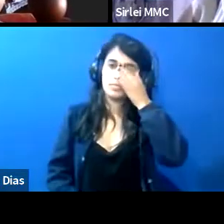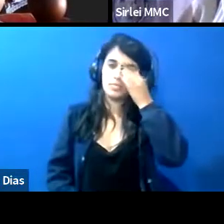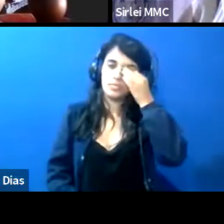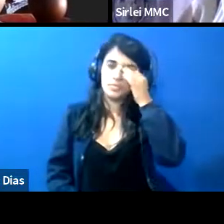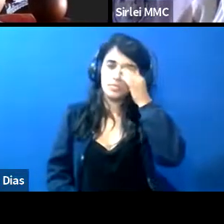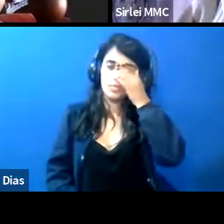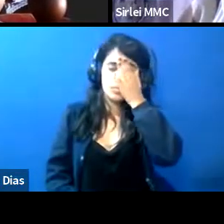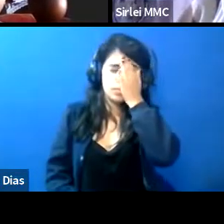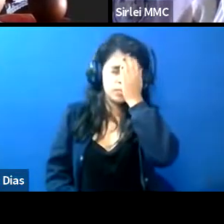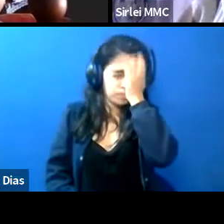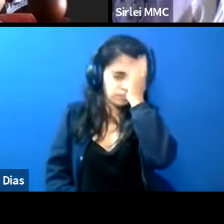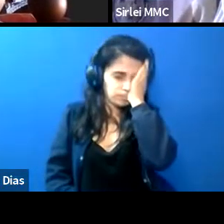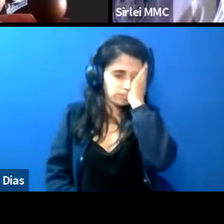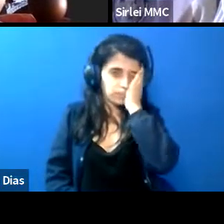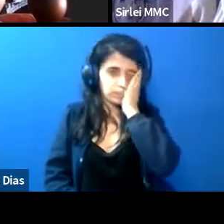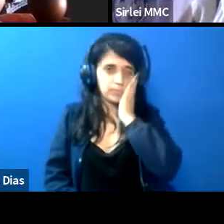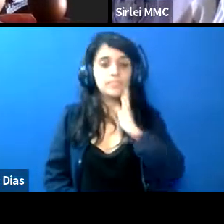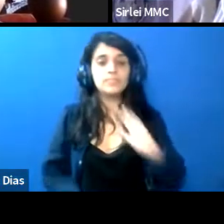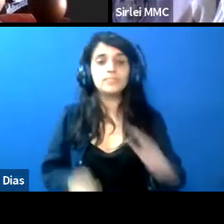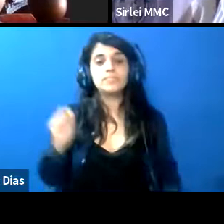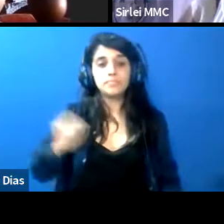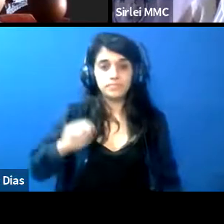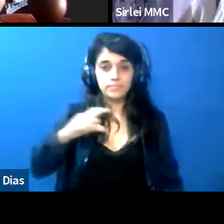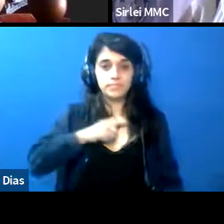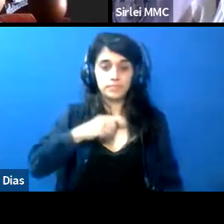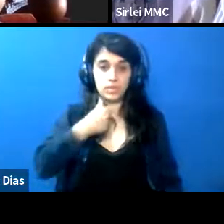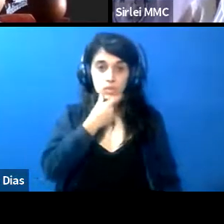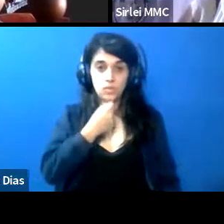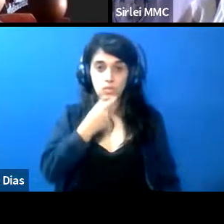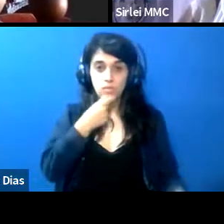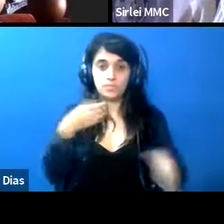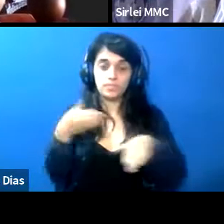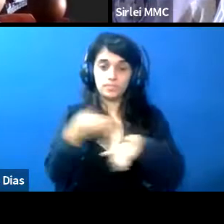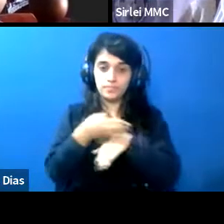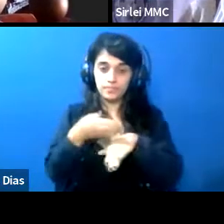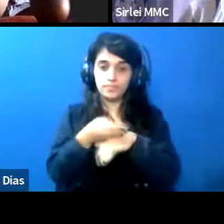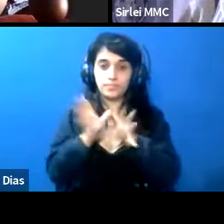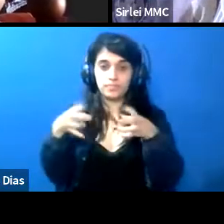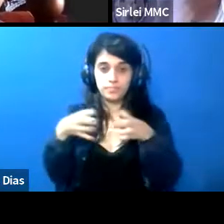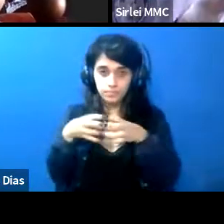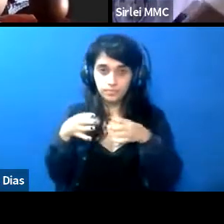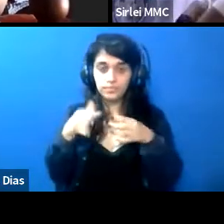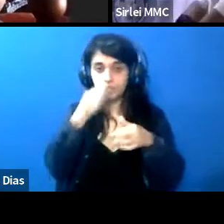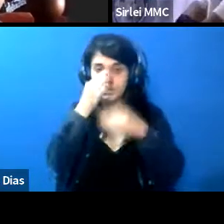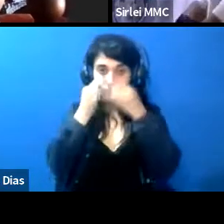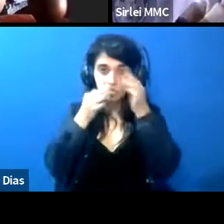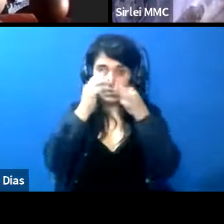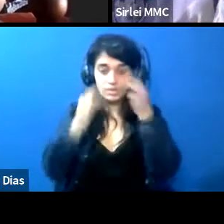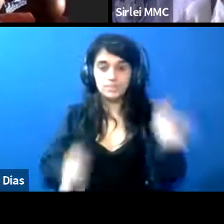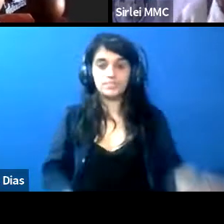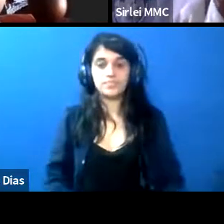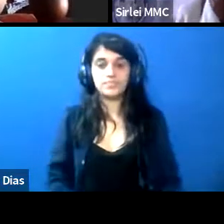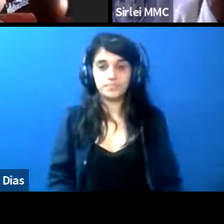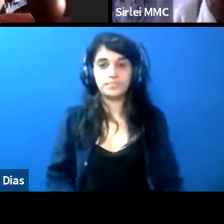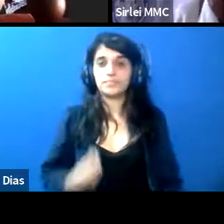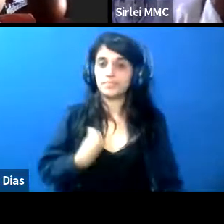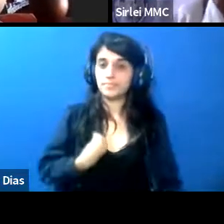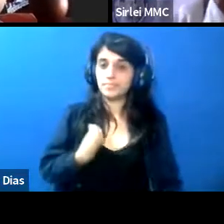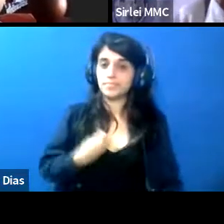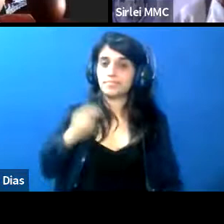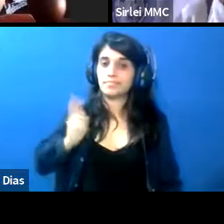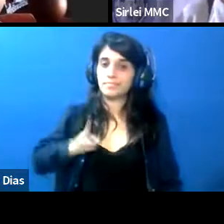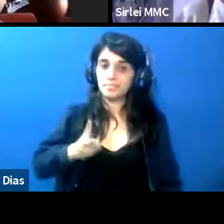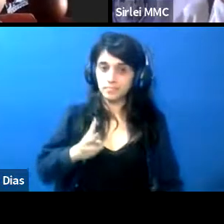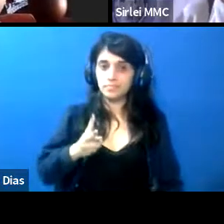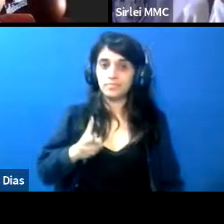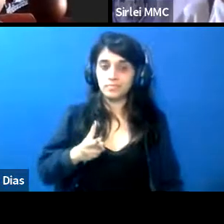Então, sim, há homens que participam do Quinta das Plantas, eles estão lá, firmes,